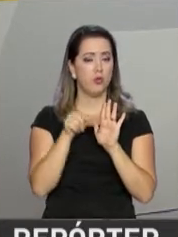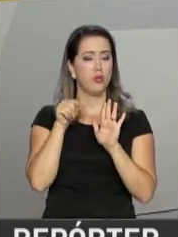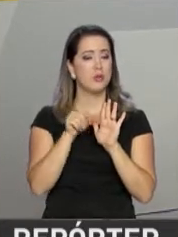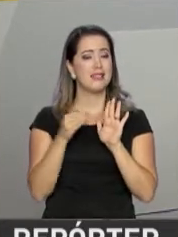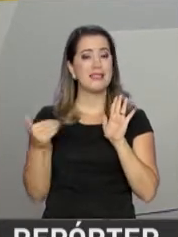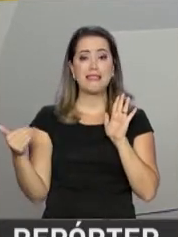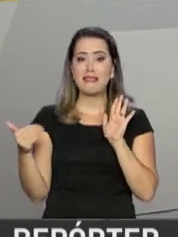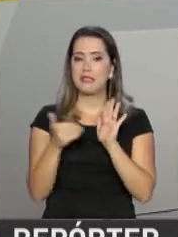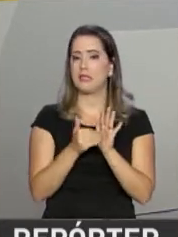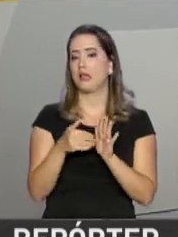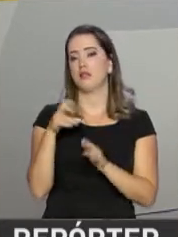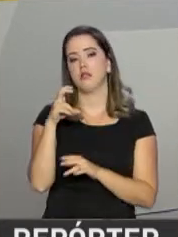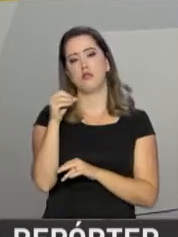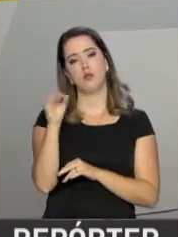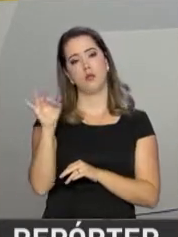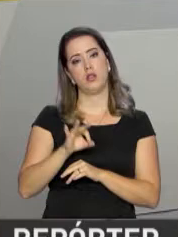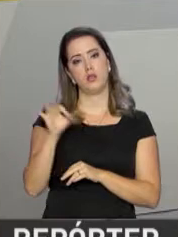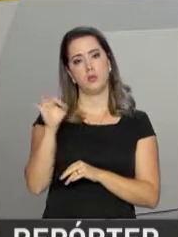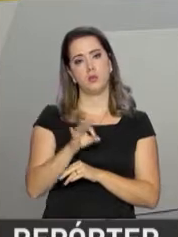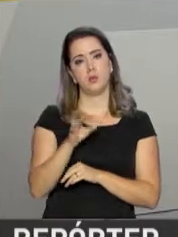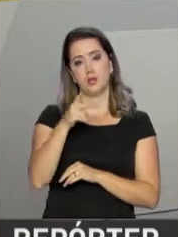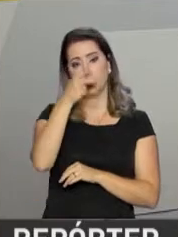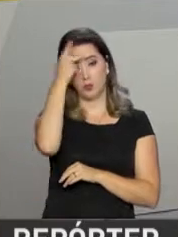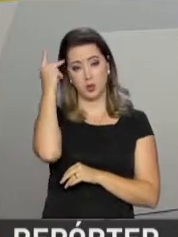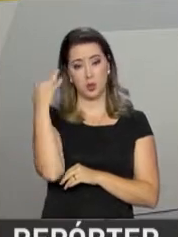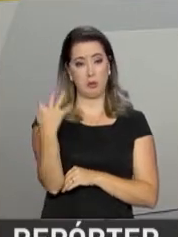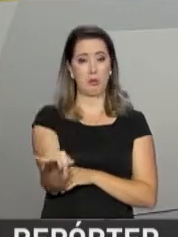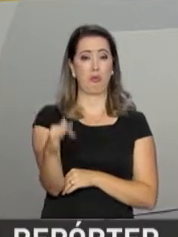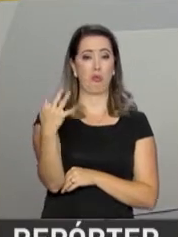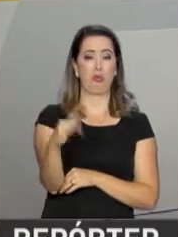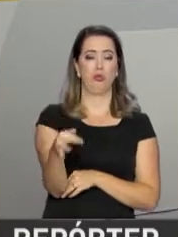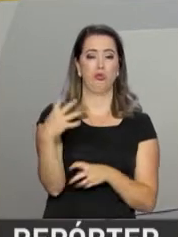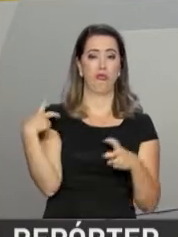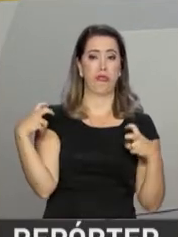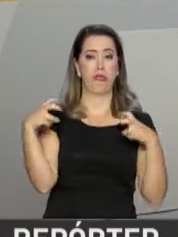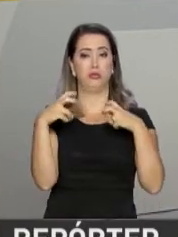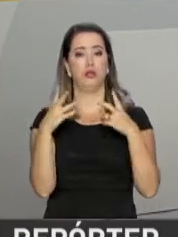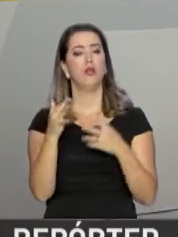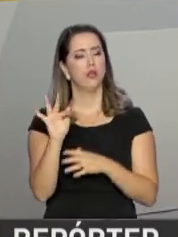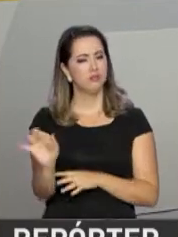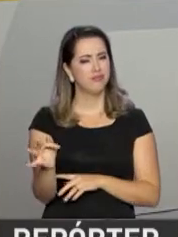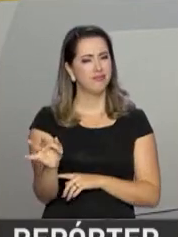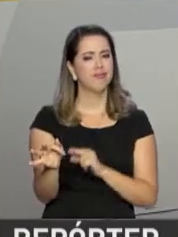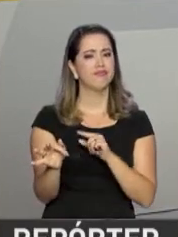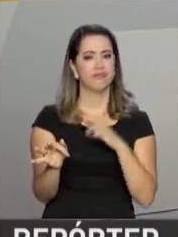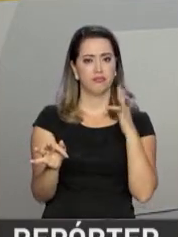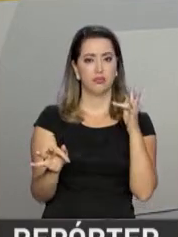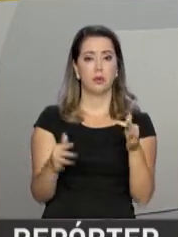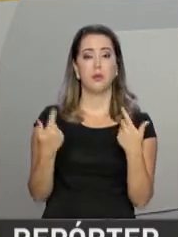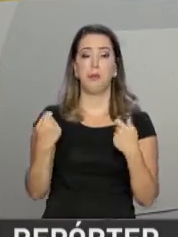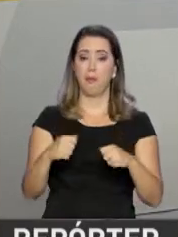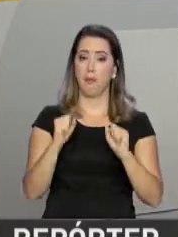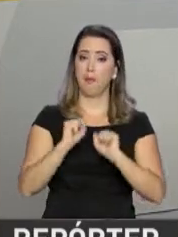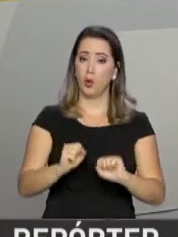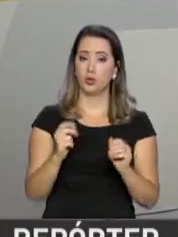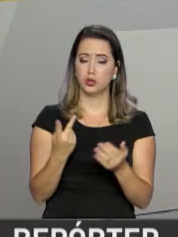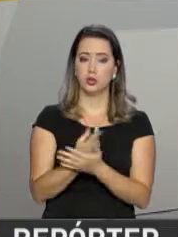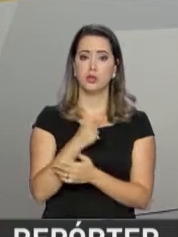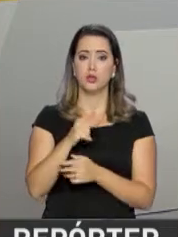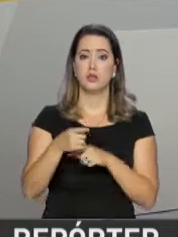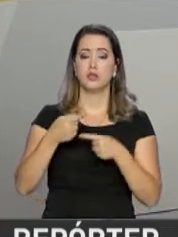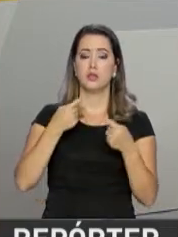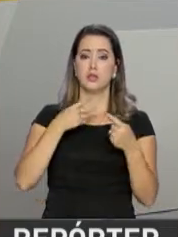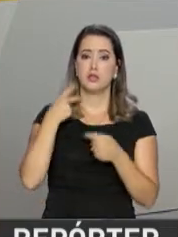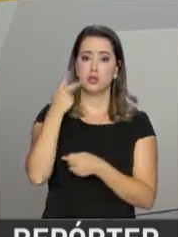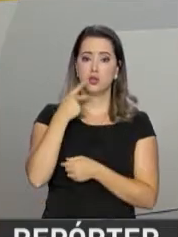50% no número de acidentados esse número é possível é através de uma grande política pública que não existe até o momento